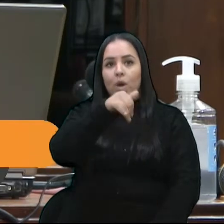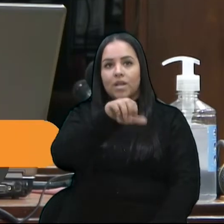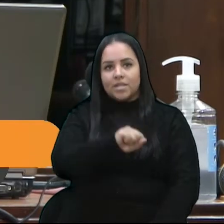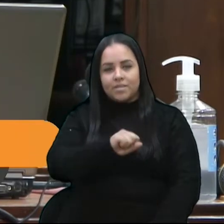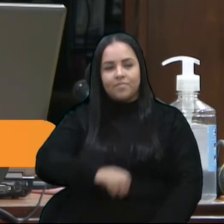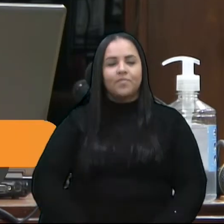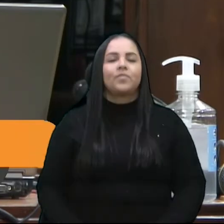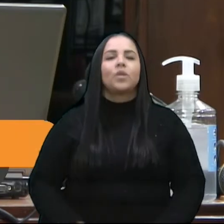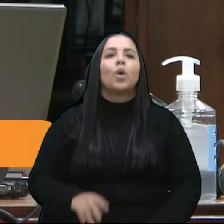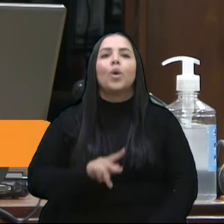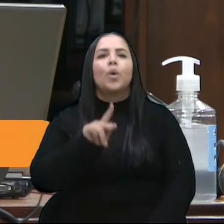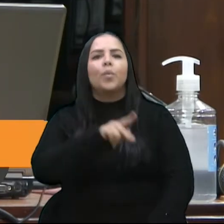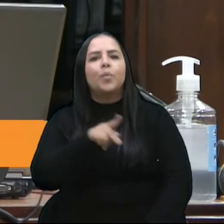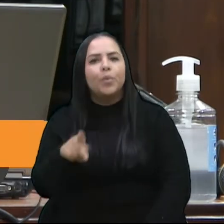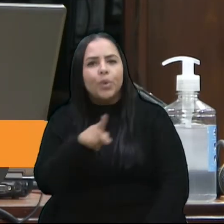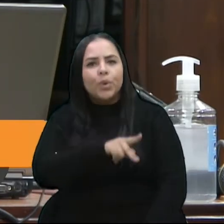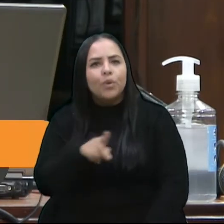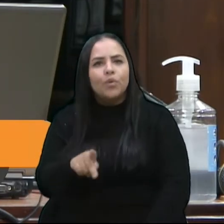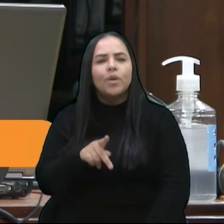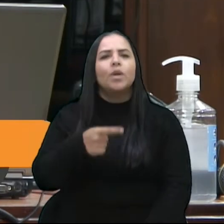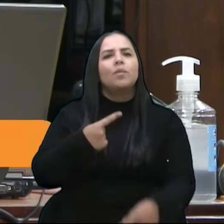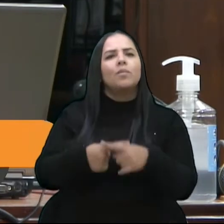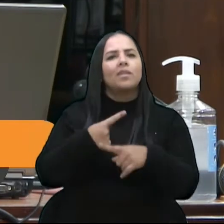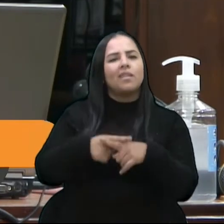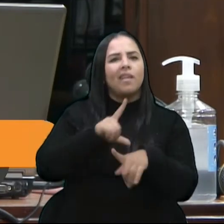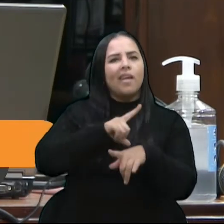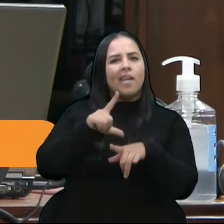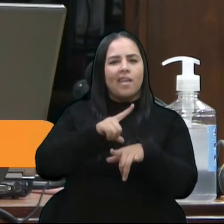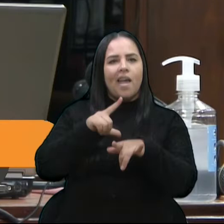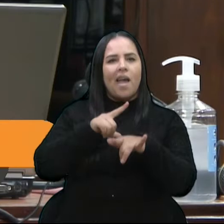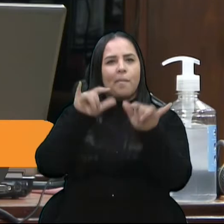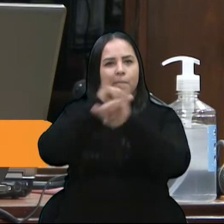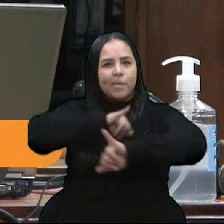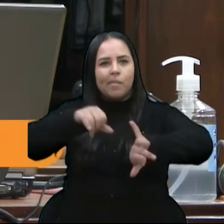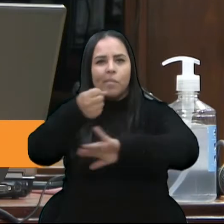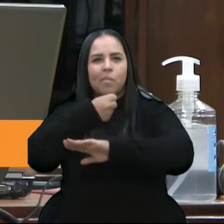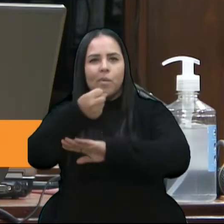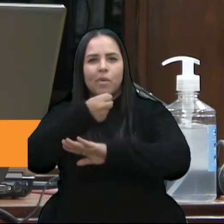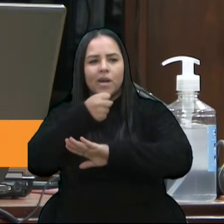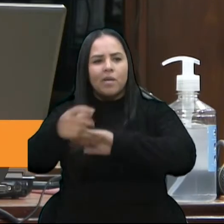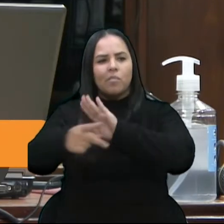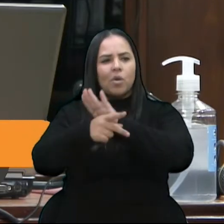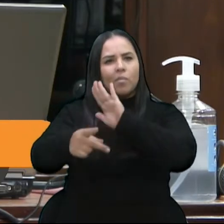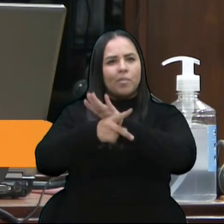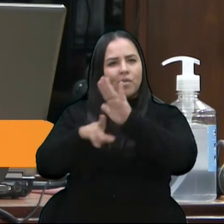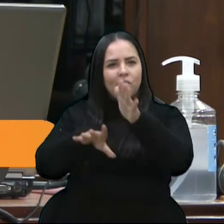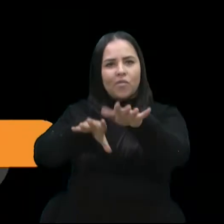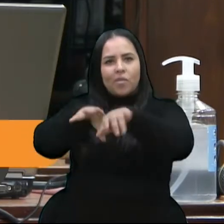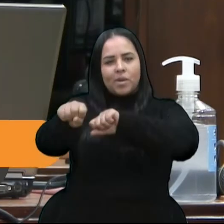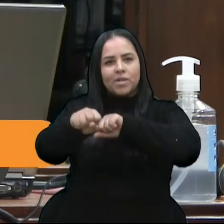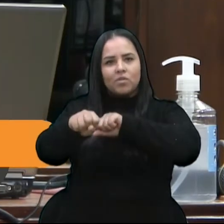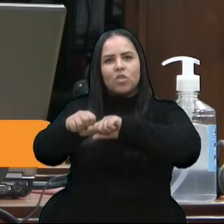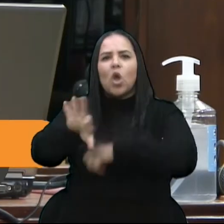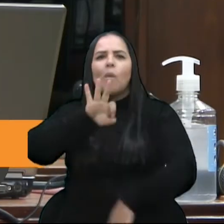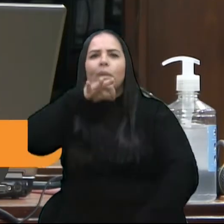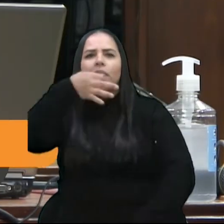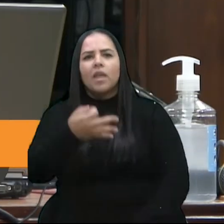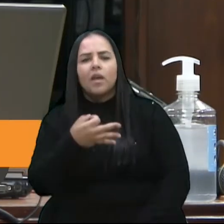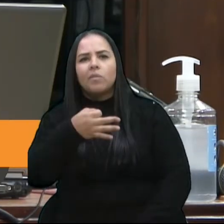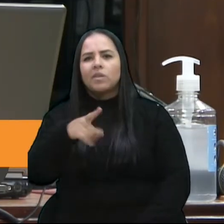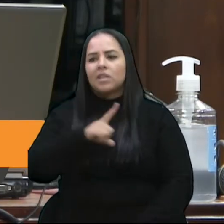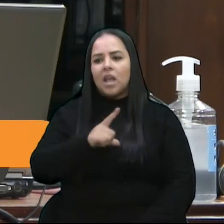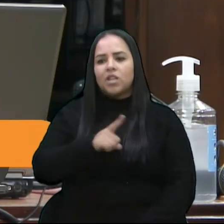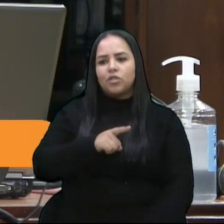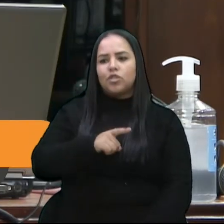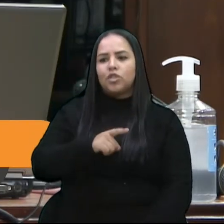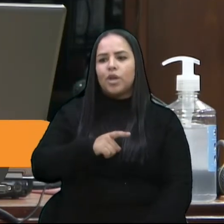Alessandra, quando a própria imprensa contribui para a formação de opiniões que podem ser consideradas negacionistas em relação à